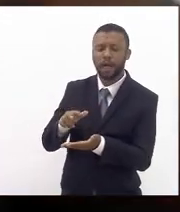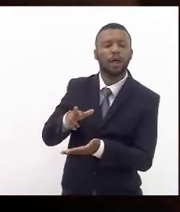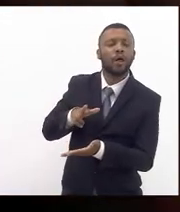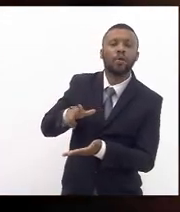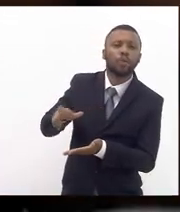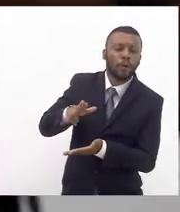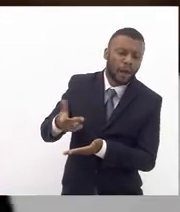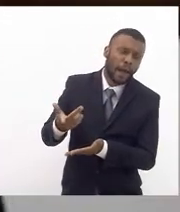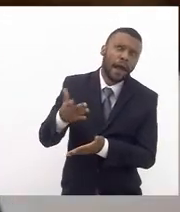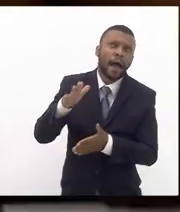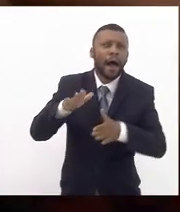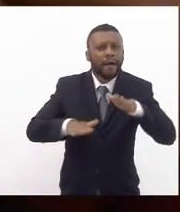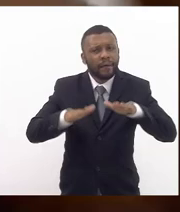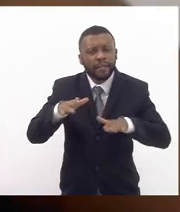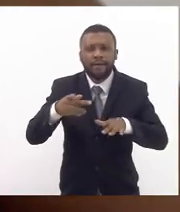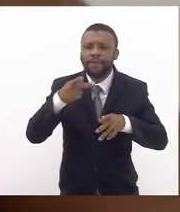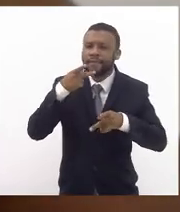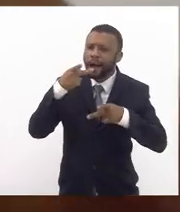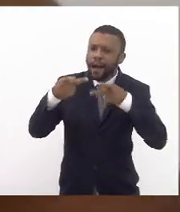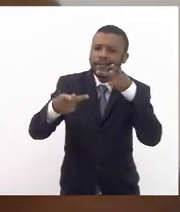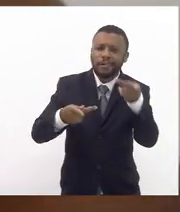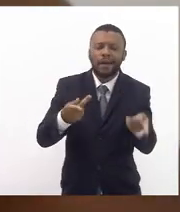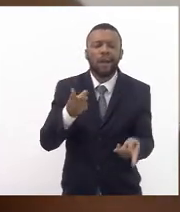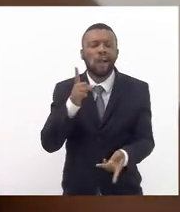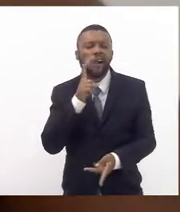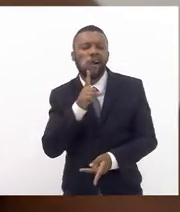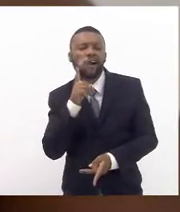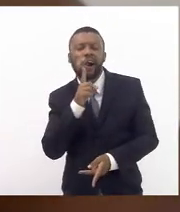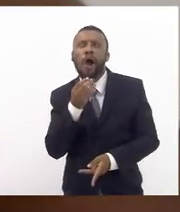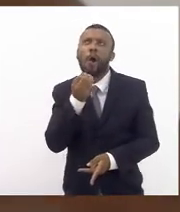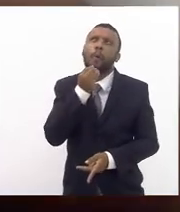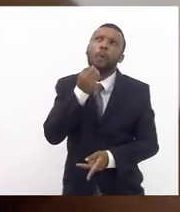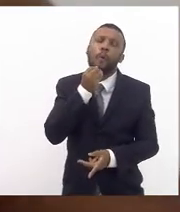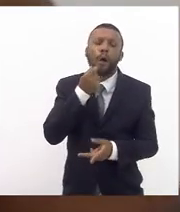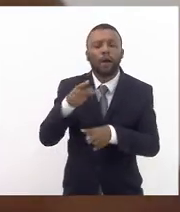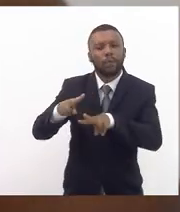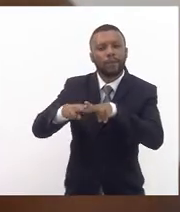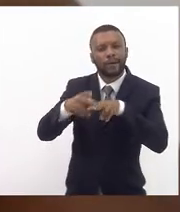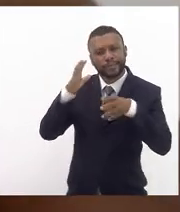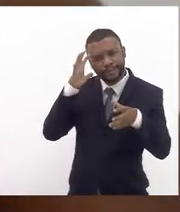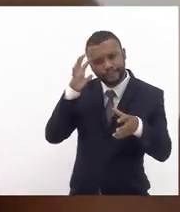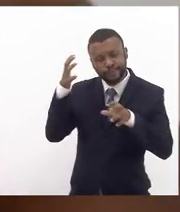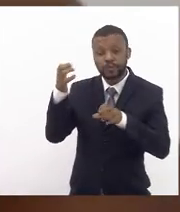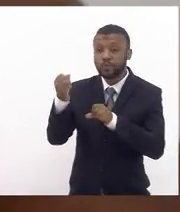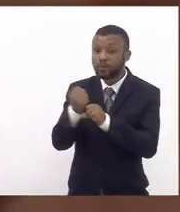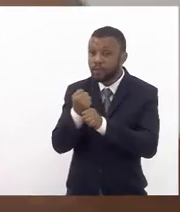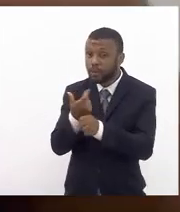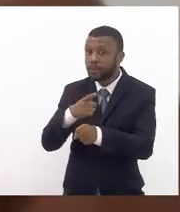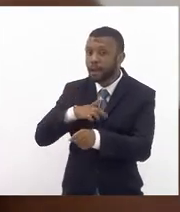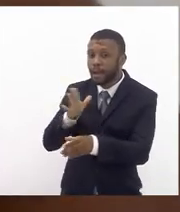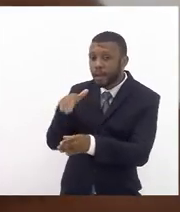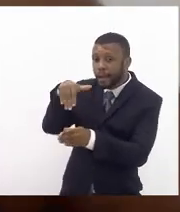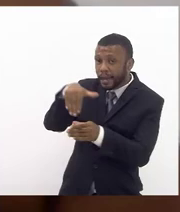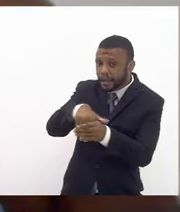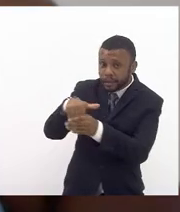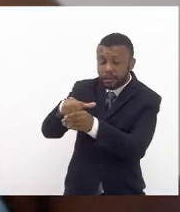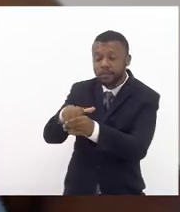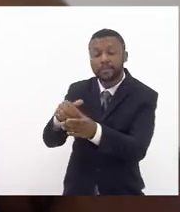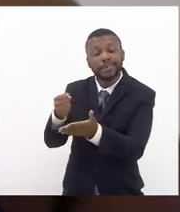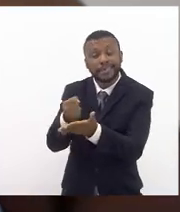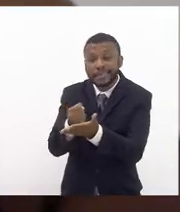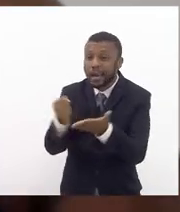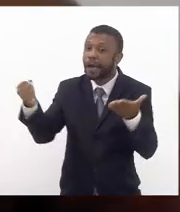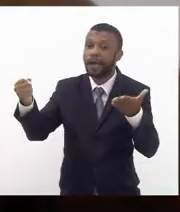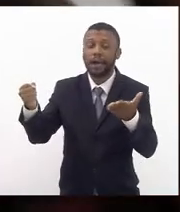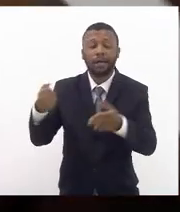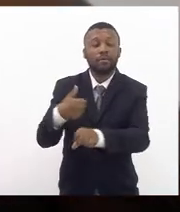vir a dizer que é oportunismo pelo contexto, né, de ano eleitoral, ela já passou da hora,